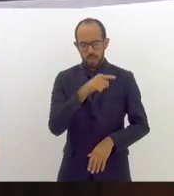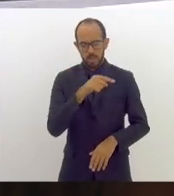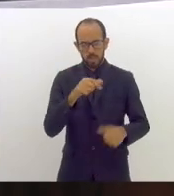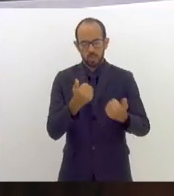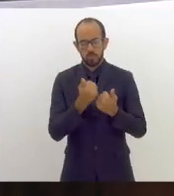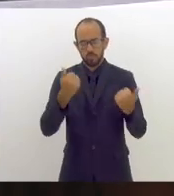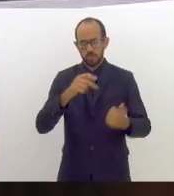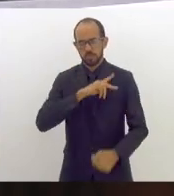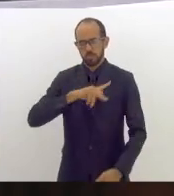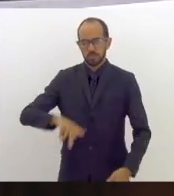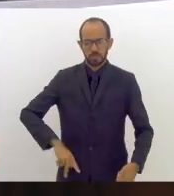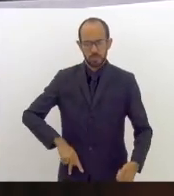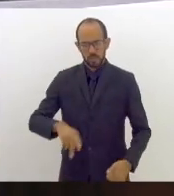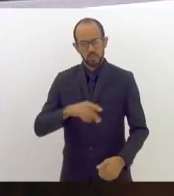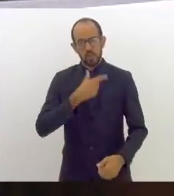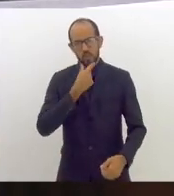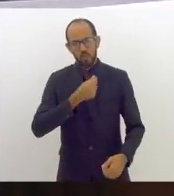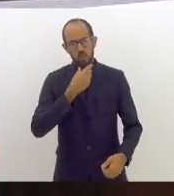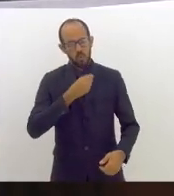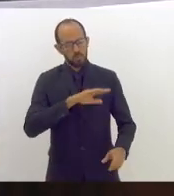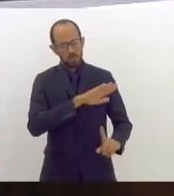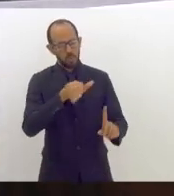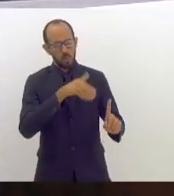um homem honrado digno